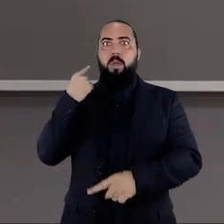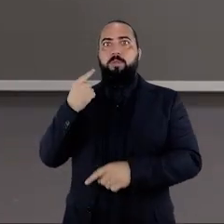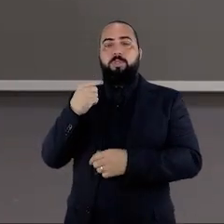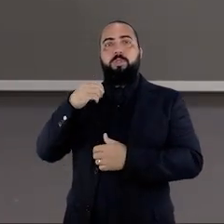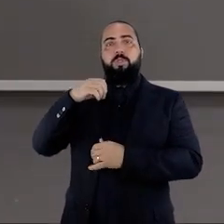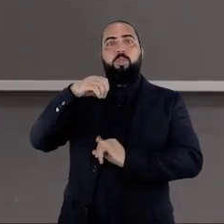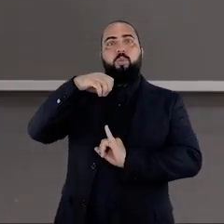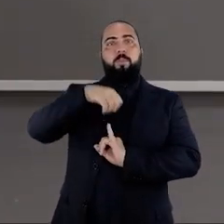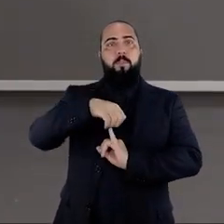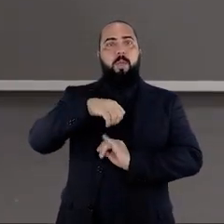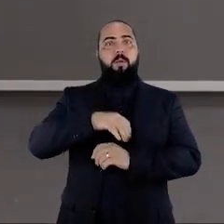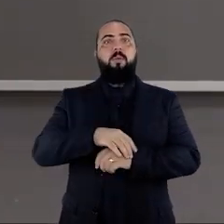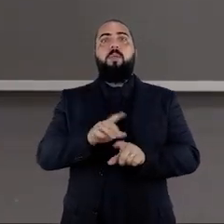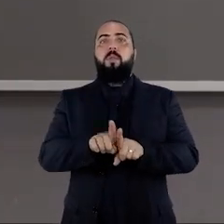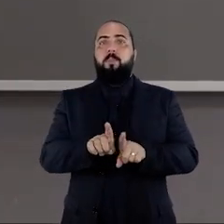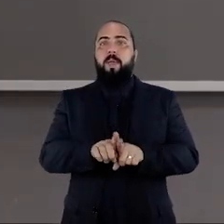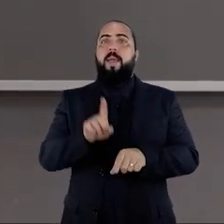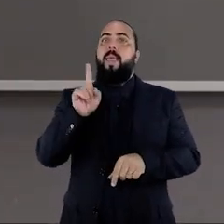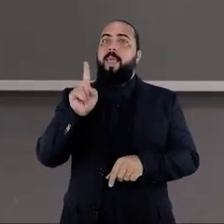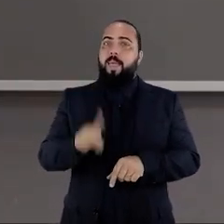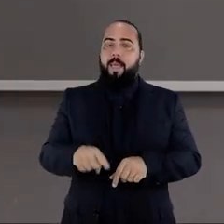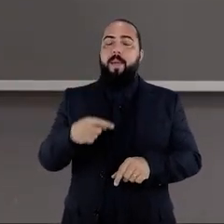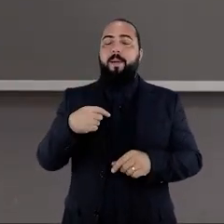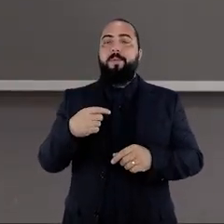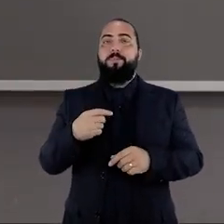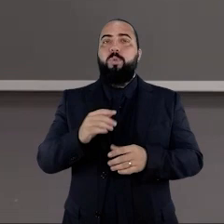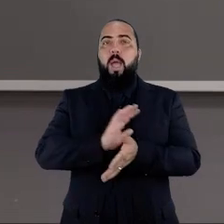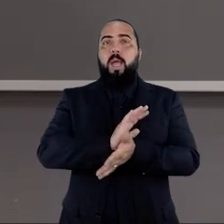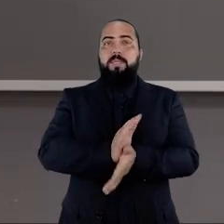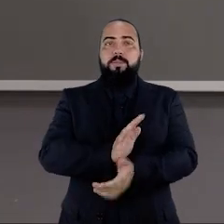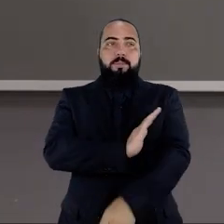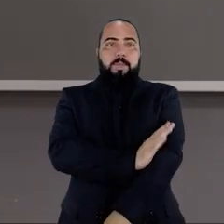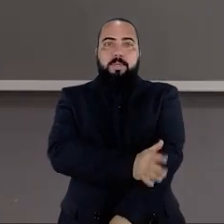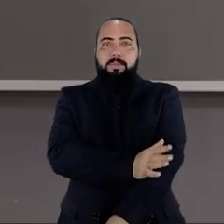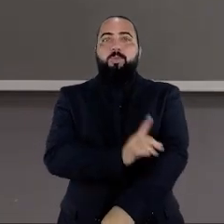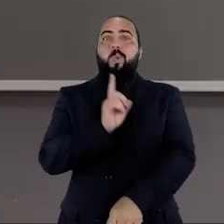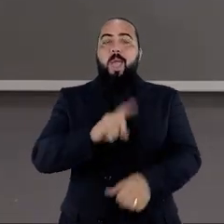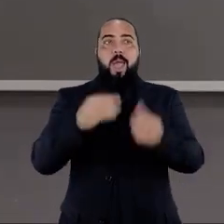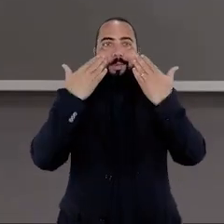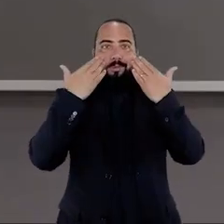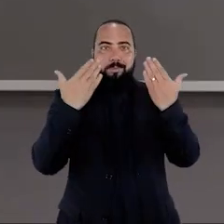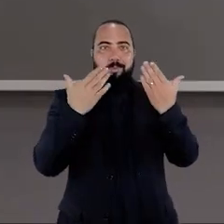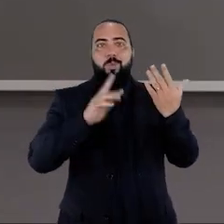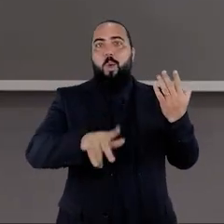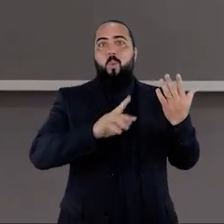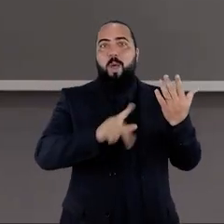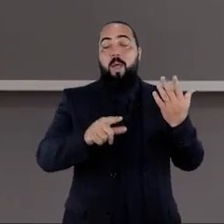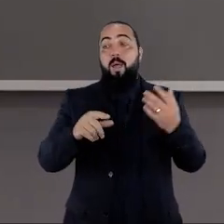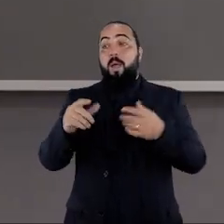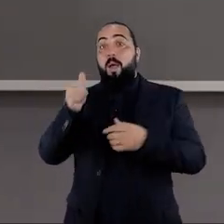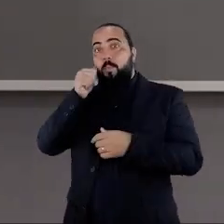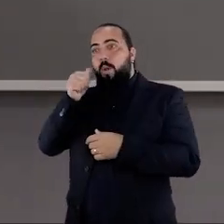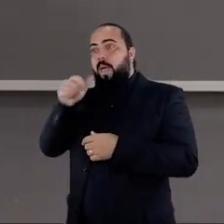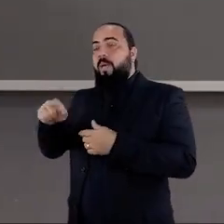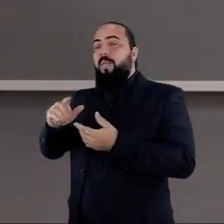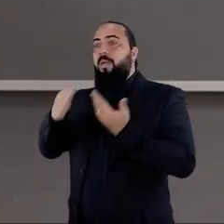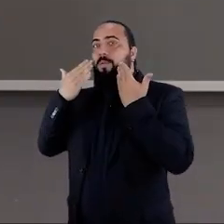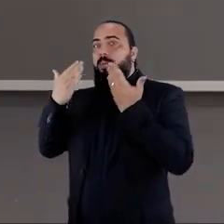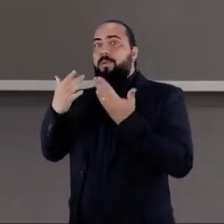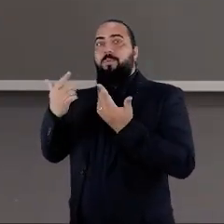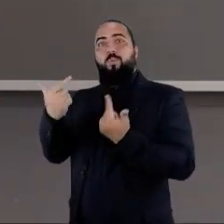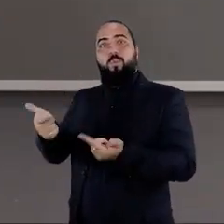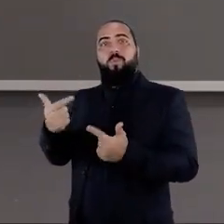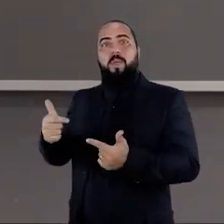o Império, o racismo não é explícito. A exclusão da mulher não é explícita. Não diz a mulher não